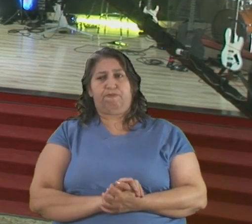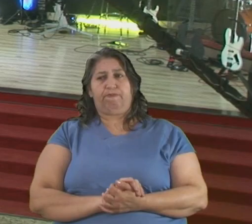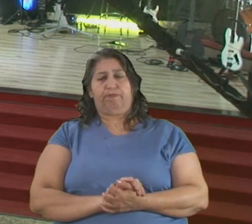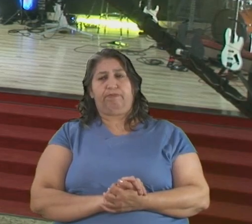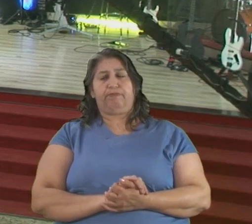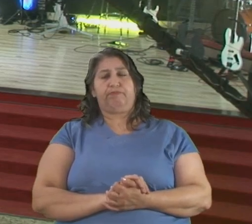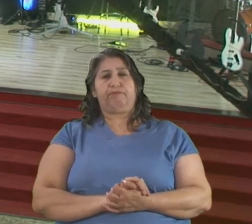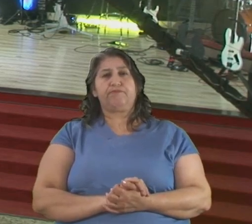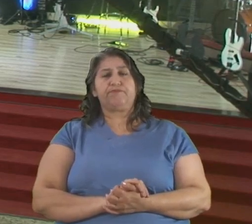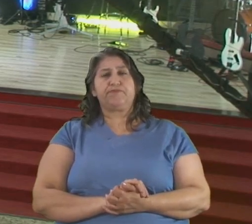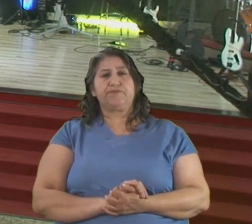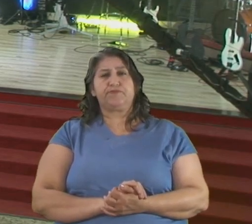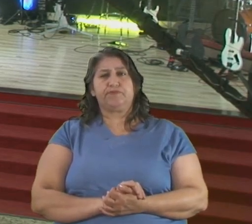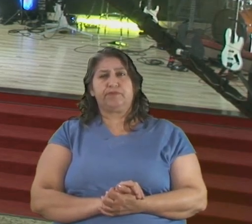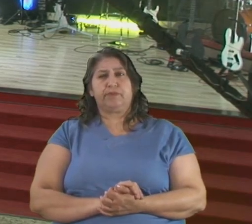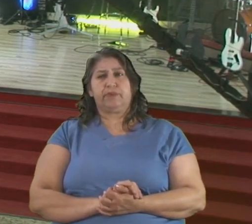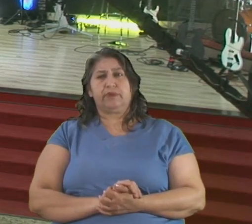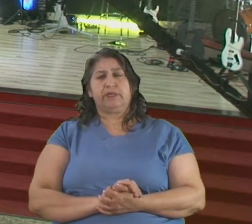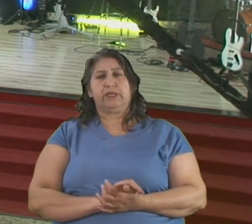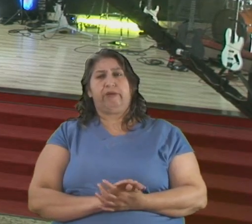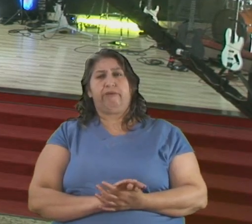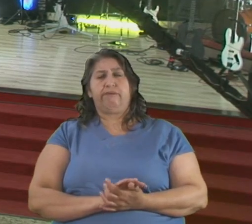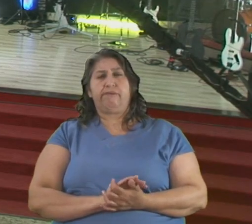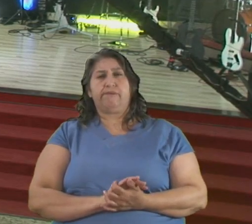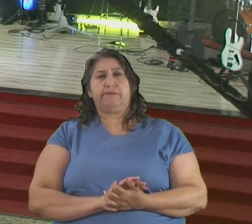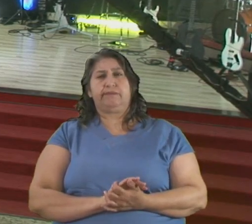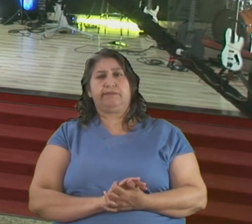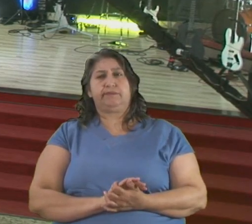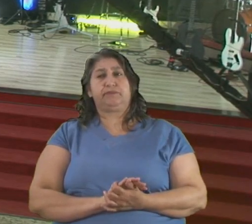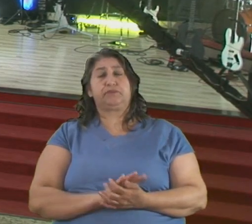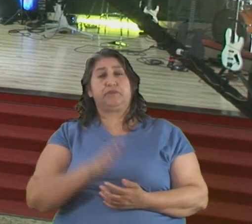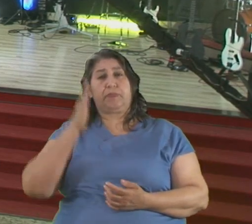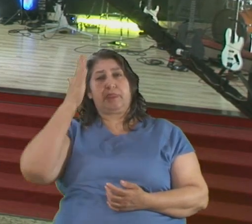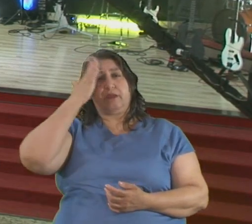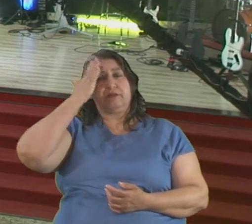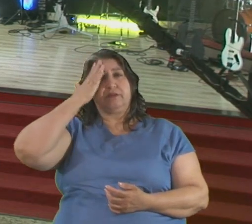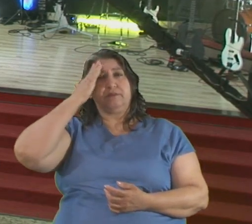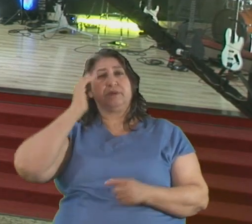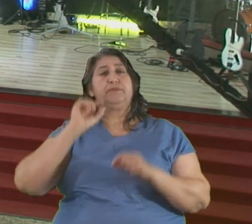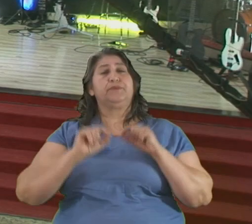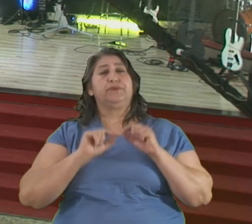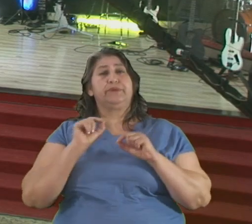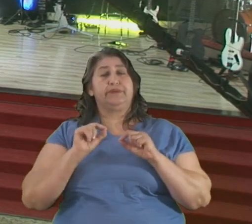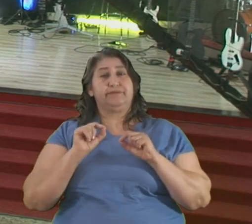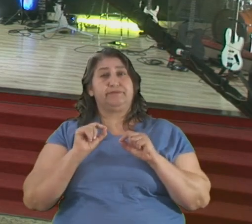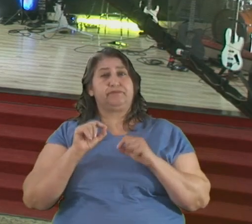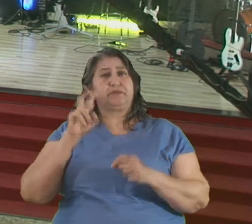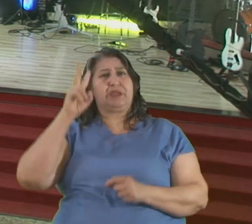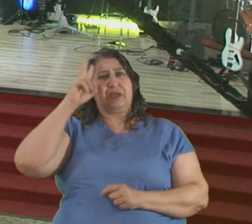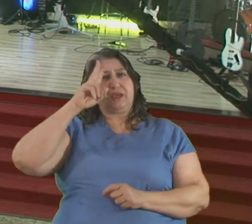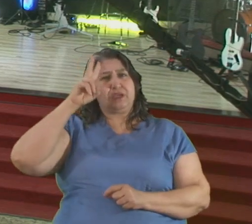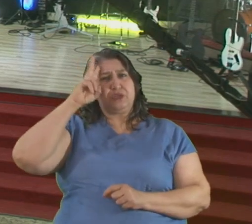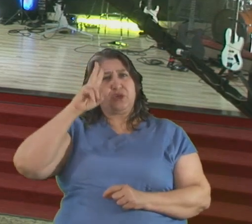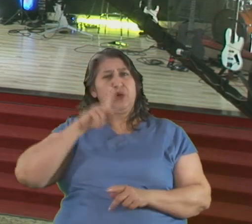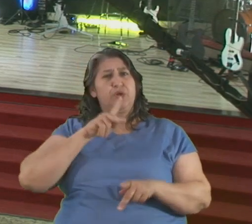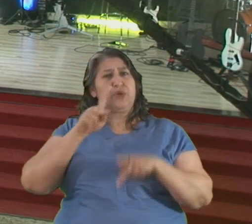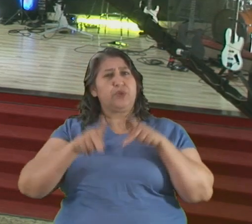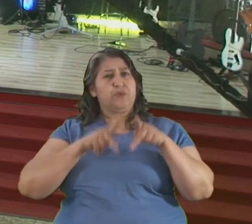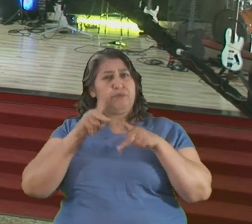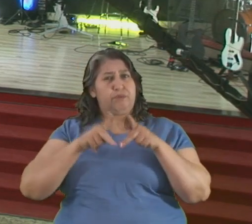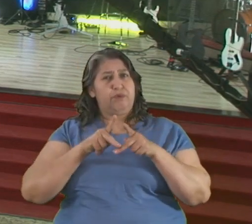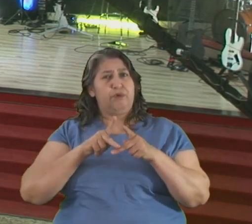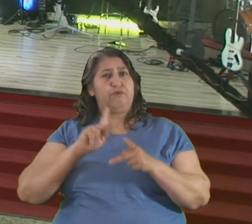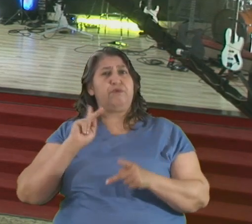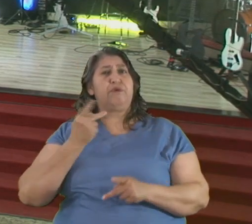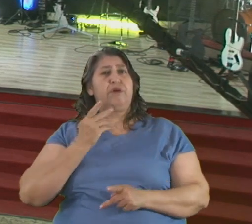em Jerusalém. Bom, nós sabemos, queridos, que a história do povo hebreu,